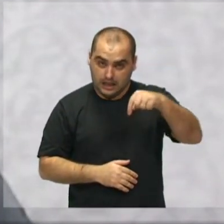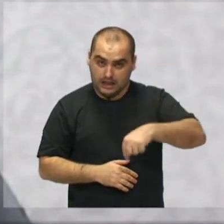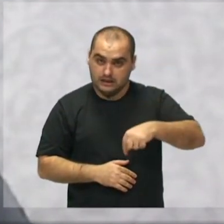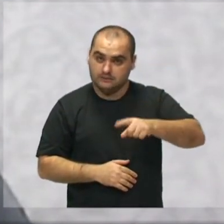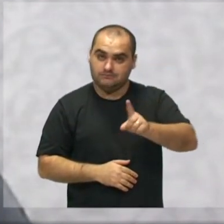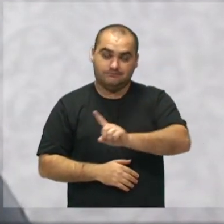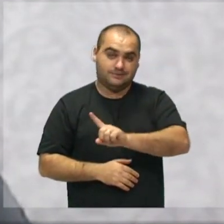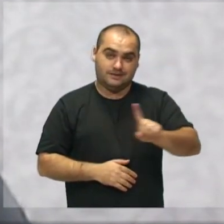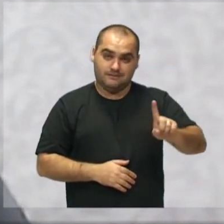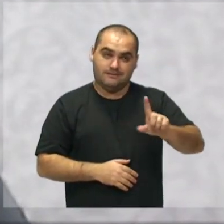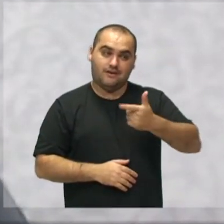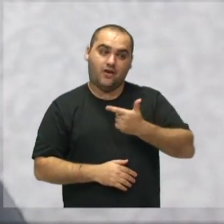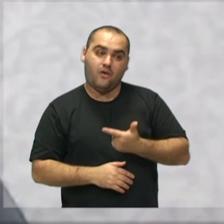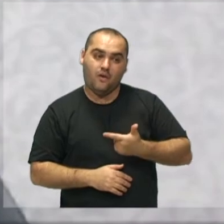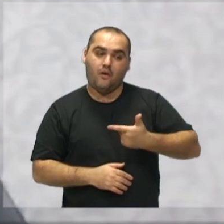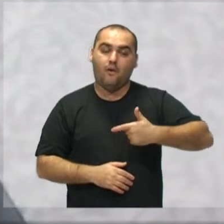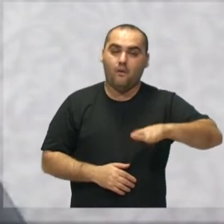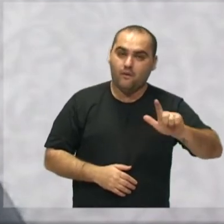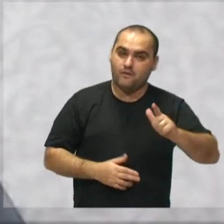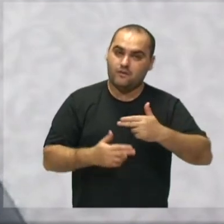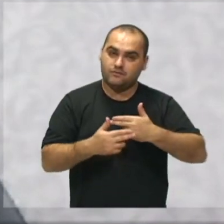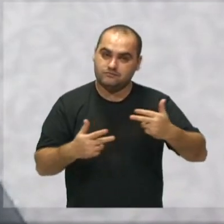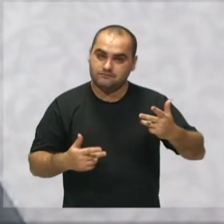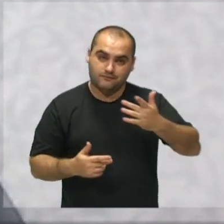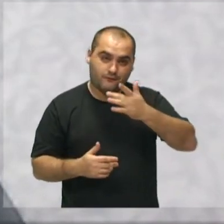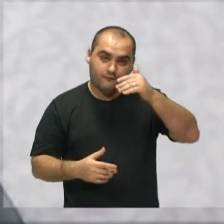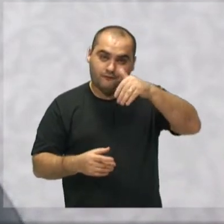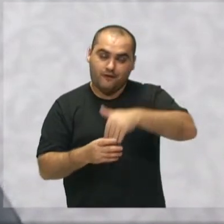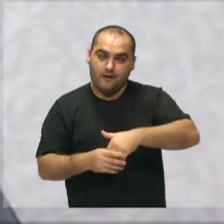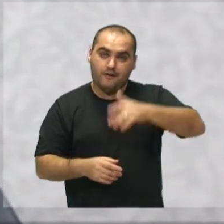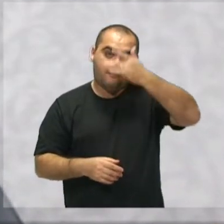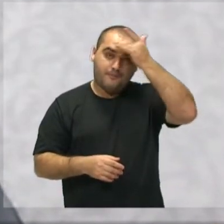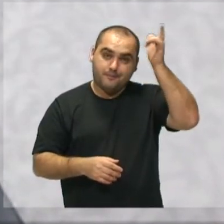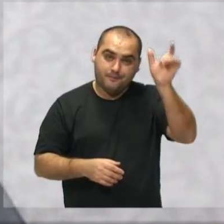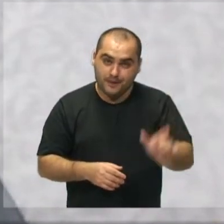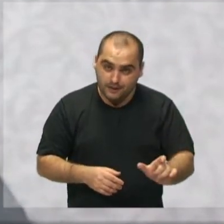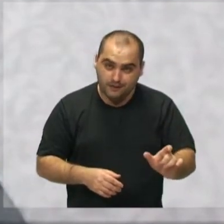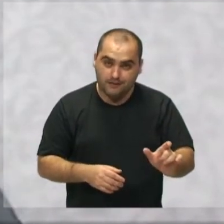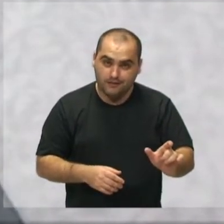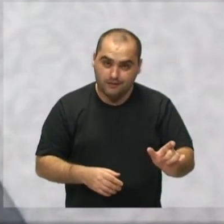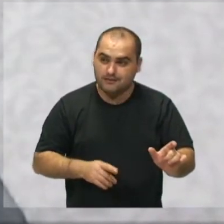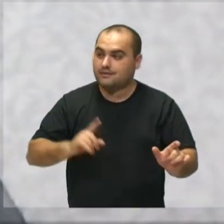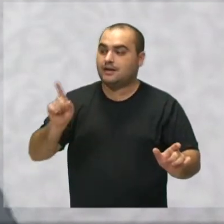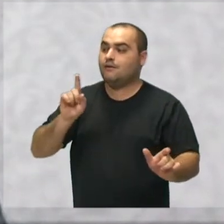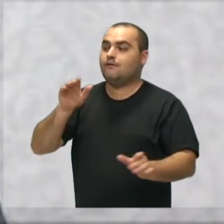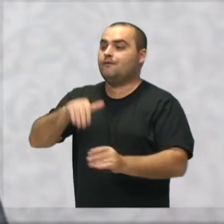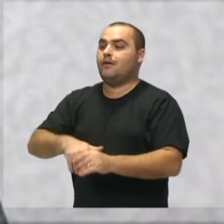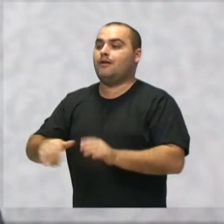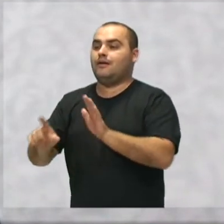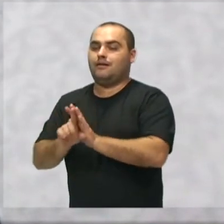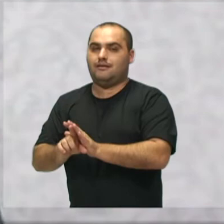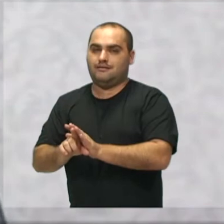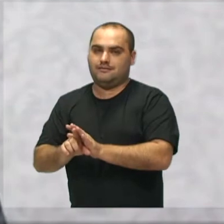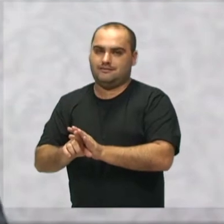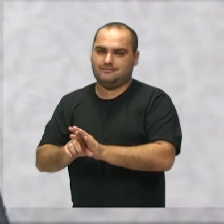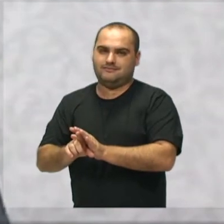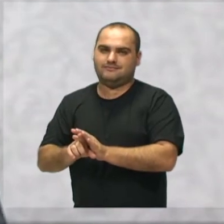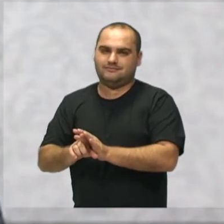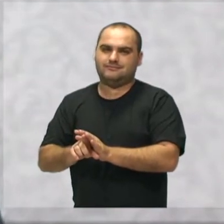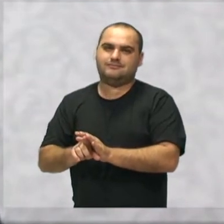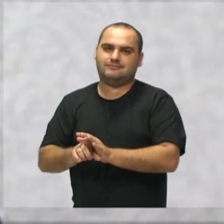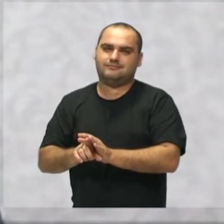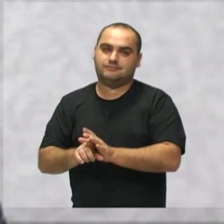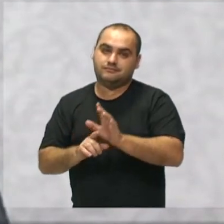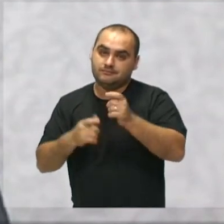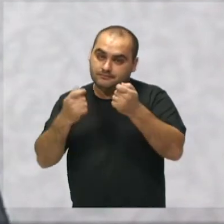outra reação. A gente vota em pessoas sempre, a gente não vota em leis, a gente vota em pessoas para votarem em leis. E tem uma outra coisa. É bom lembrar,